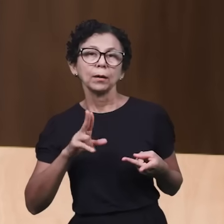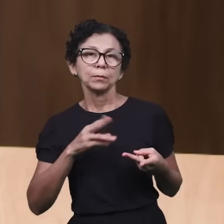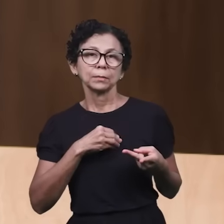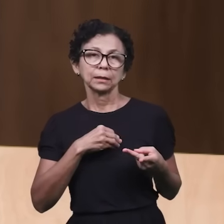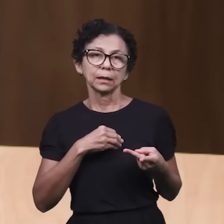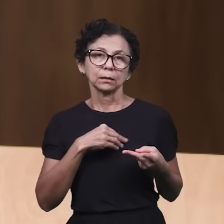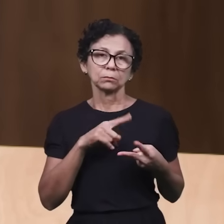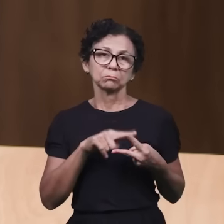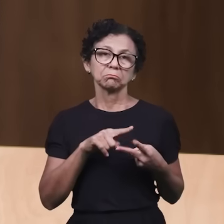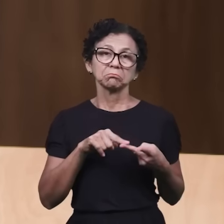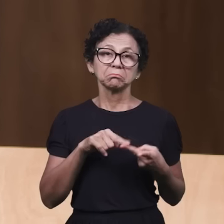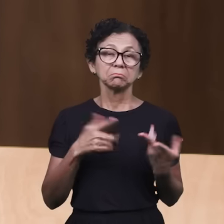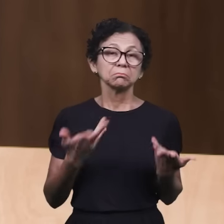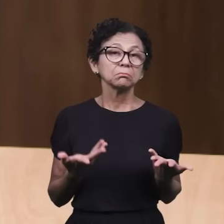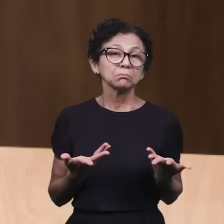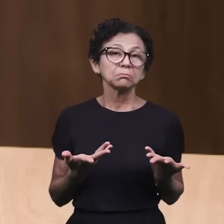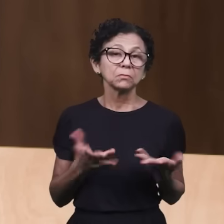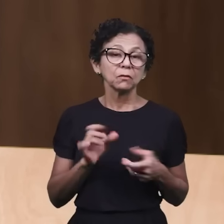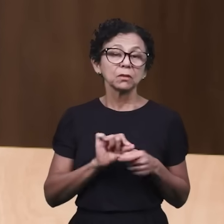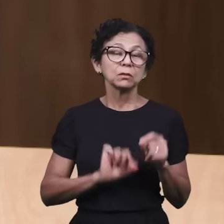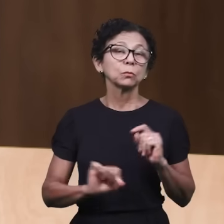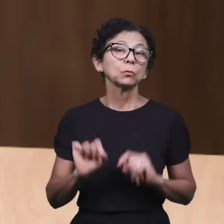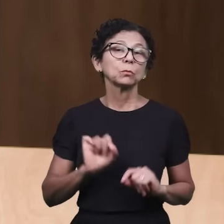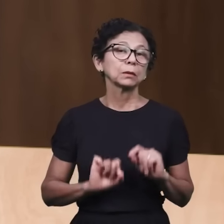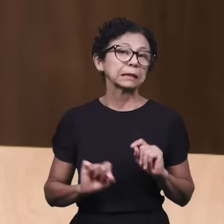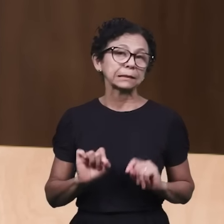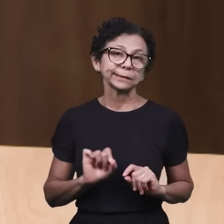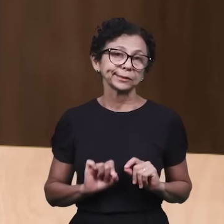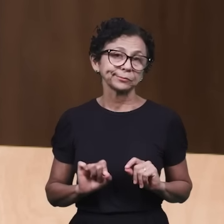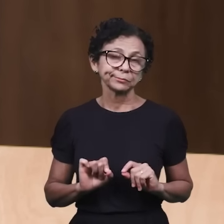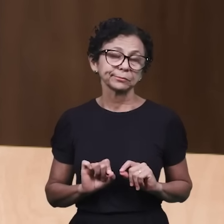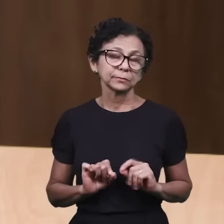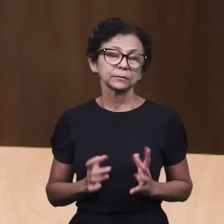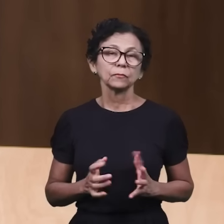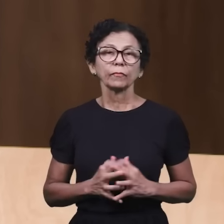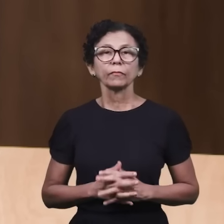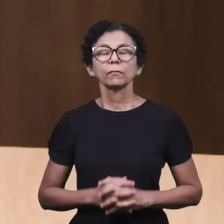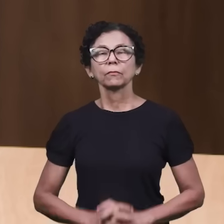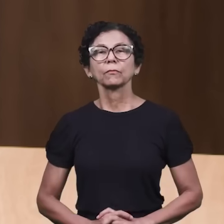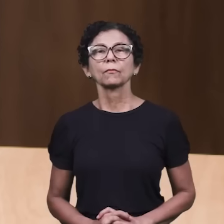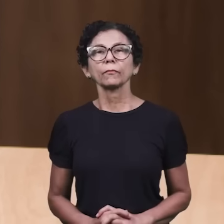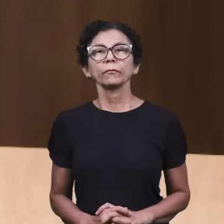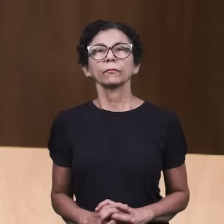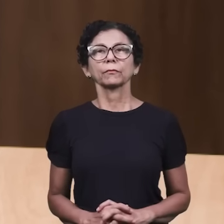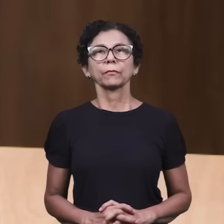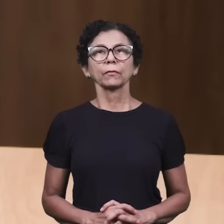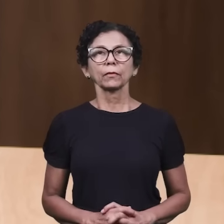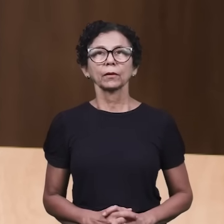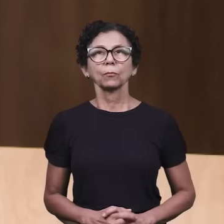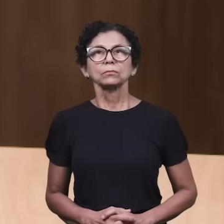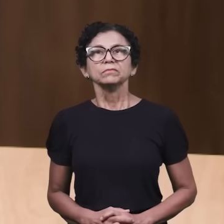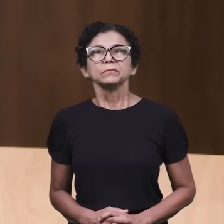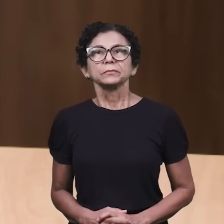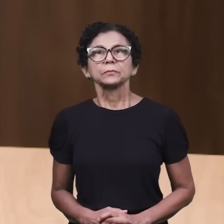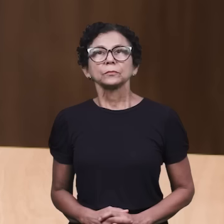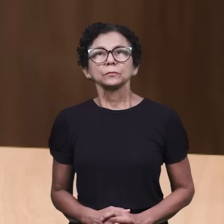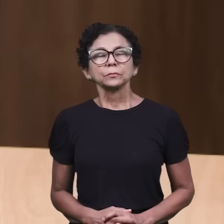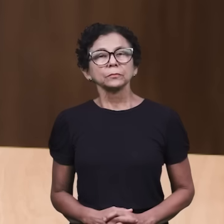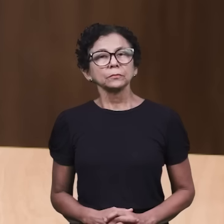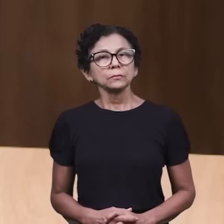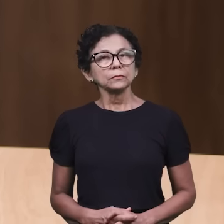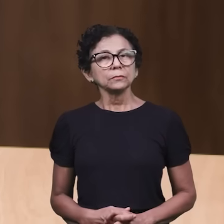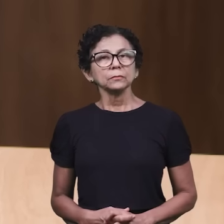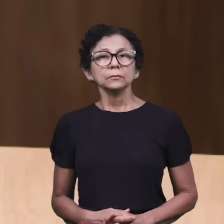era criança, o que José e Maria fizeram? Foram ao templo e